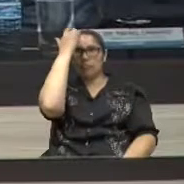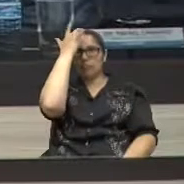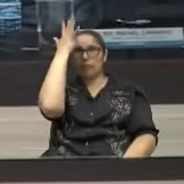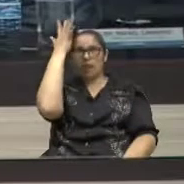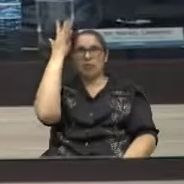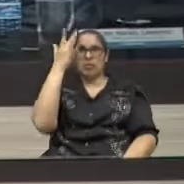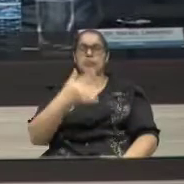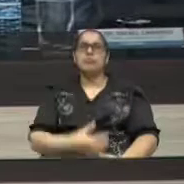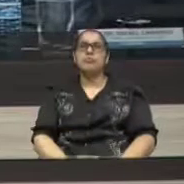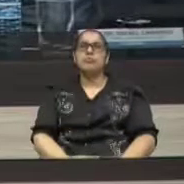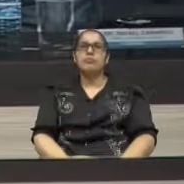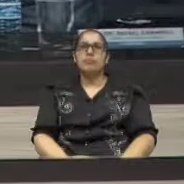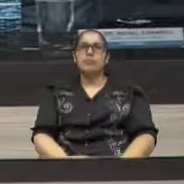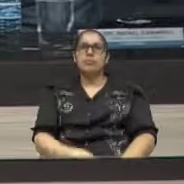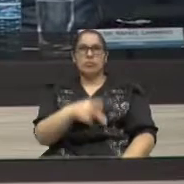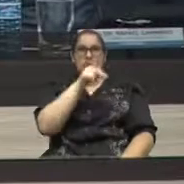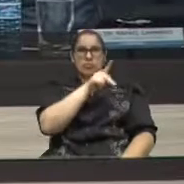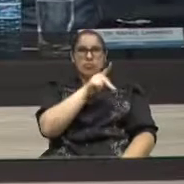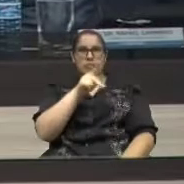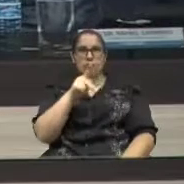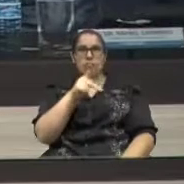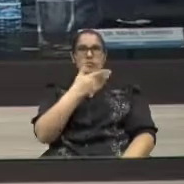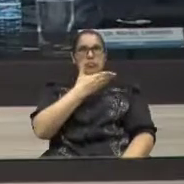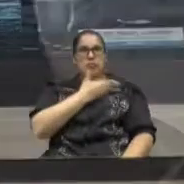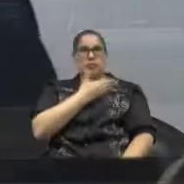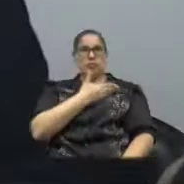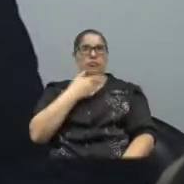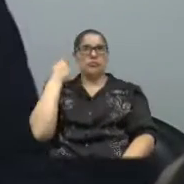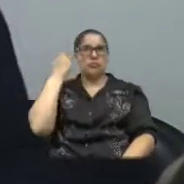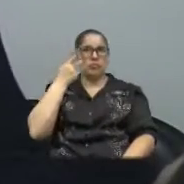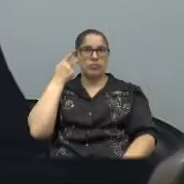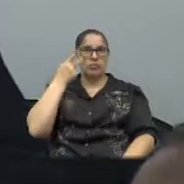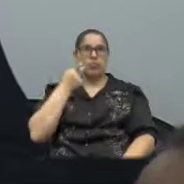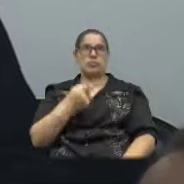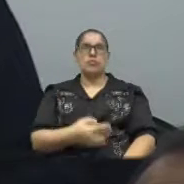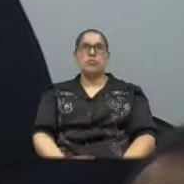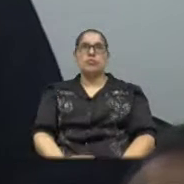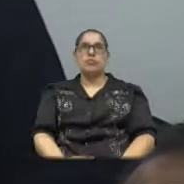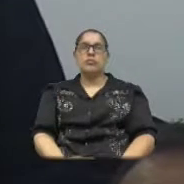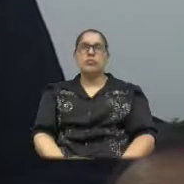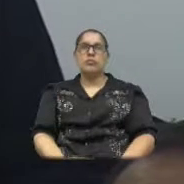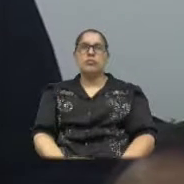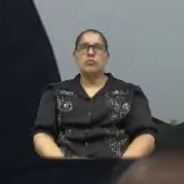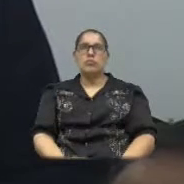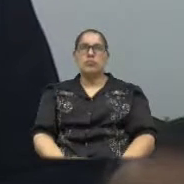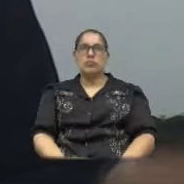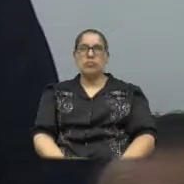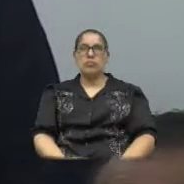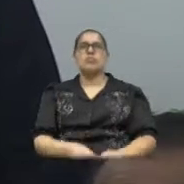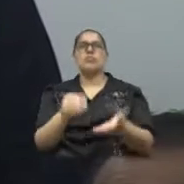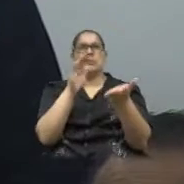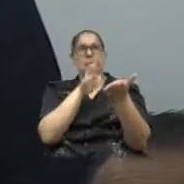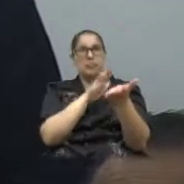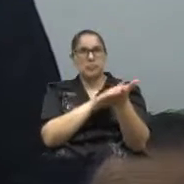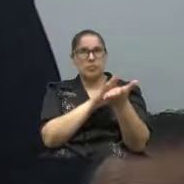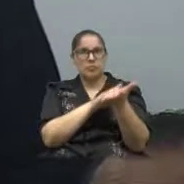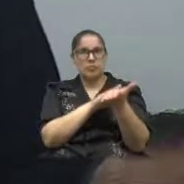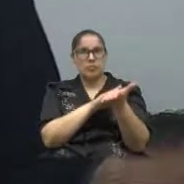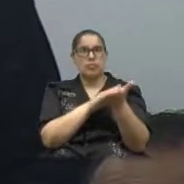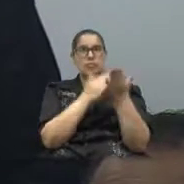Senhor presidente, nobres pares, público presente, a imprensa, parabéns ao